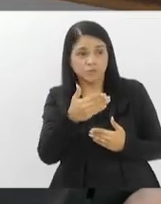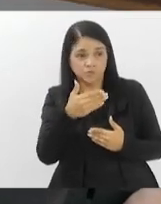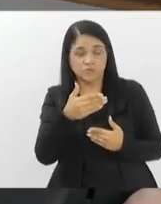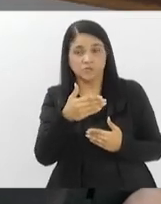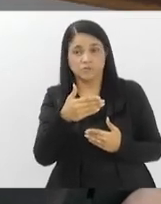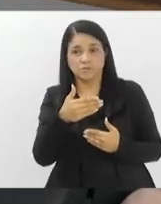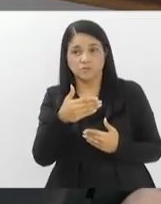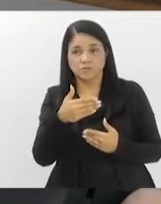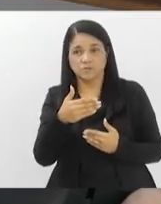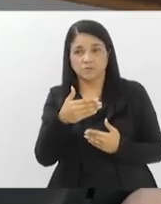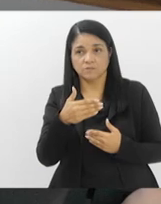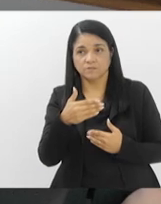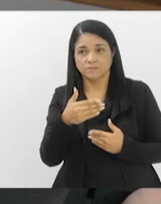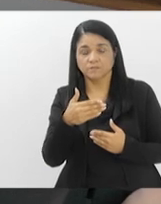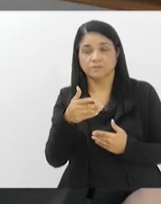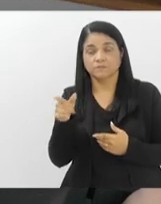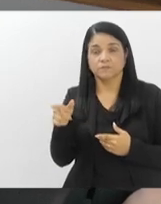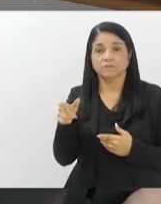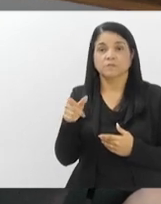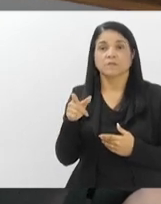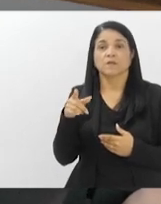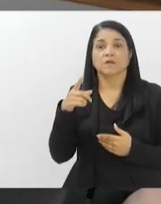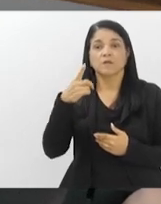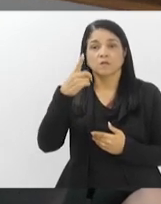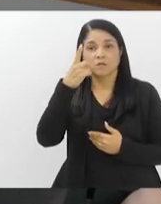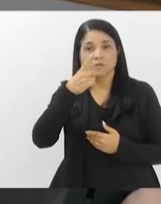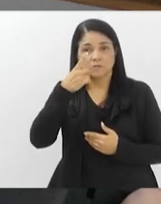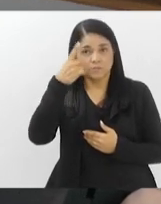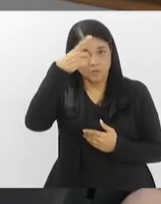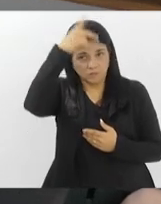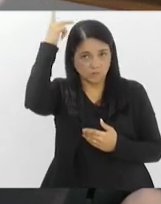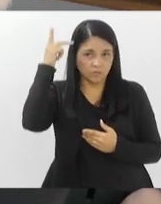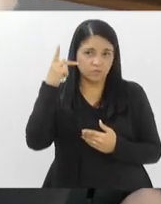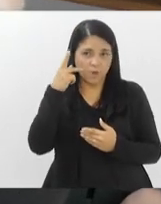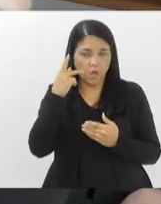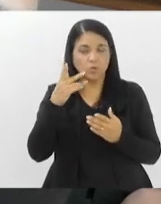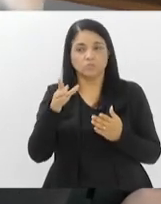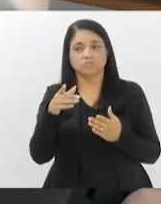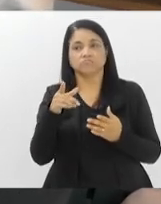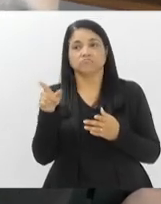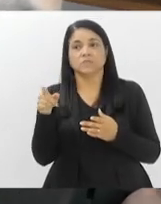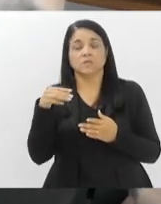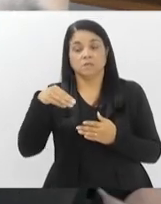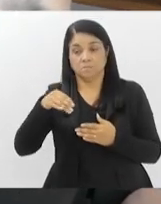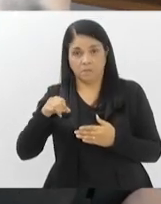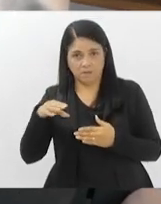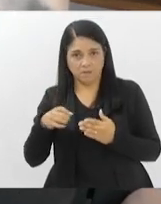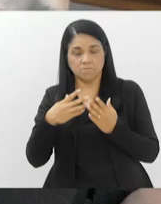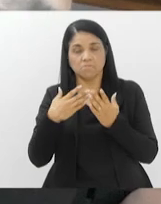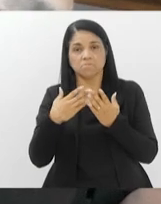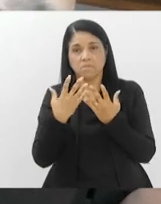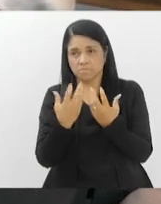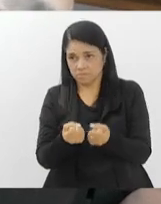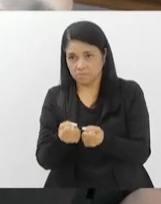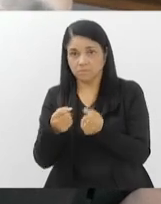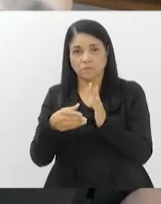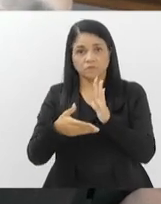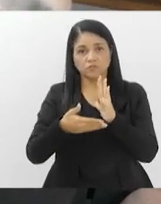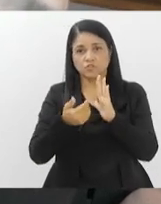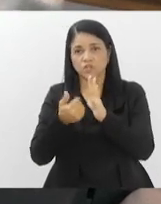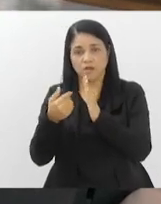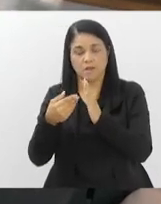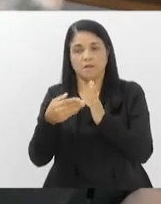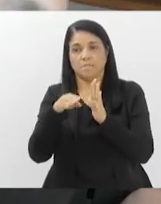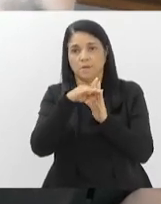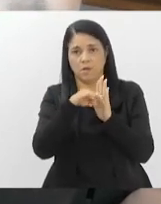então, se o deputado Mink e o deputado Luiz Paulo permitirem. É o item 30. Eu vou retirar esse de pauta para a gente votar as antecipações. Mas quando trouxer, o senhor